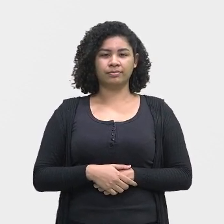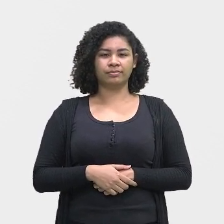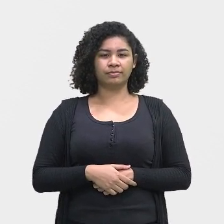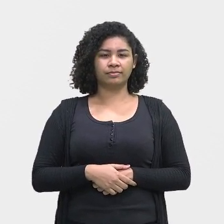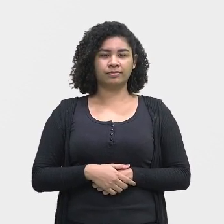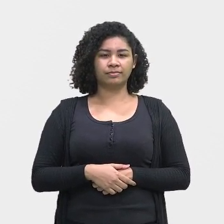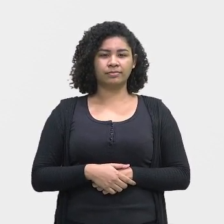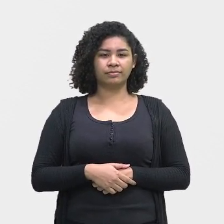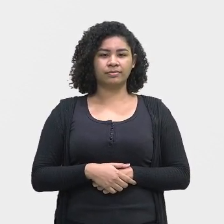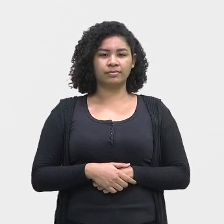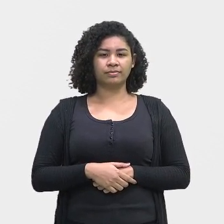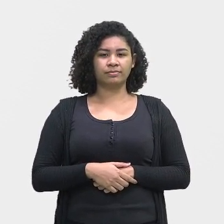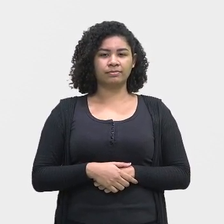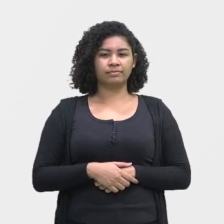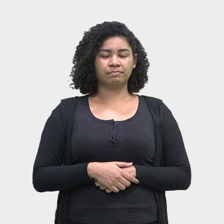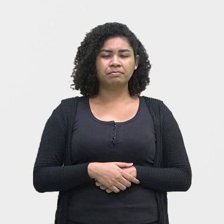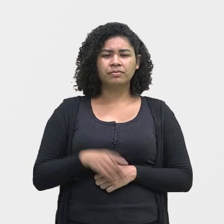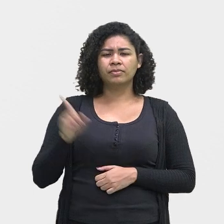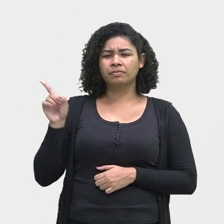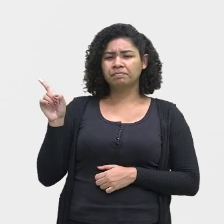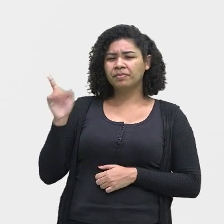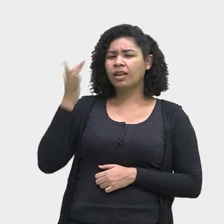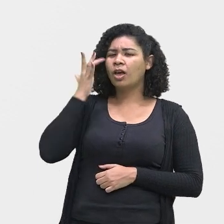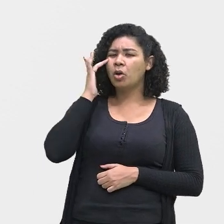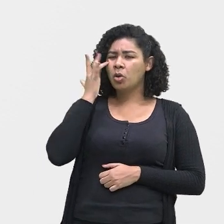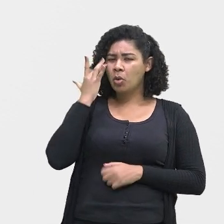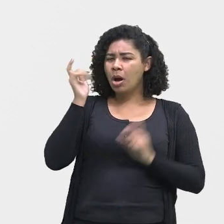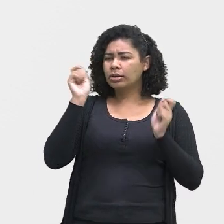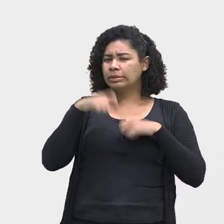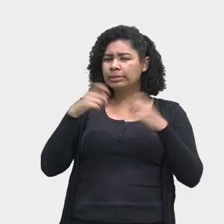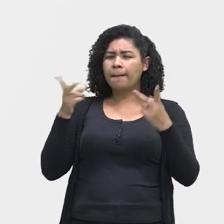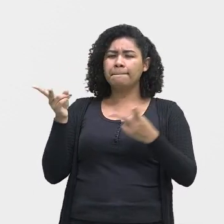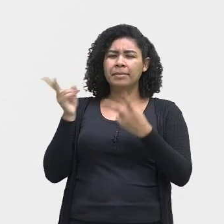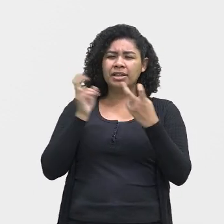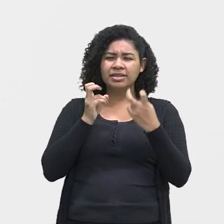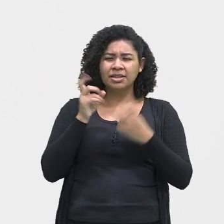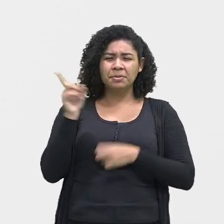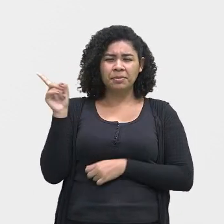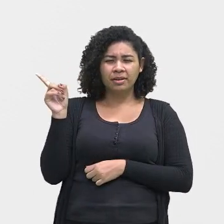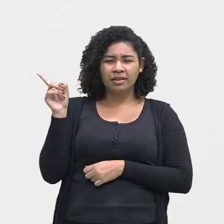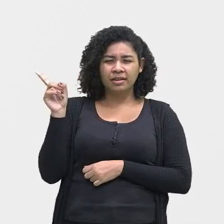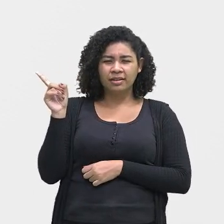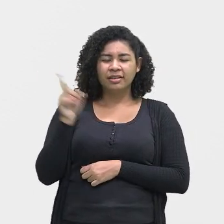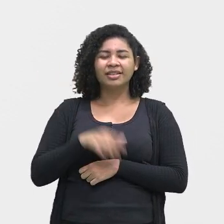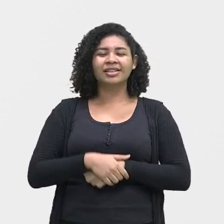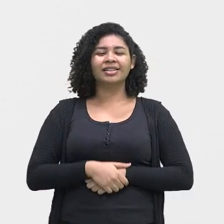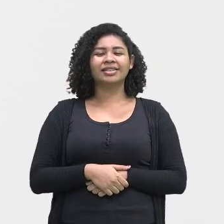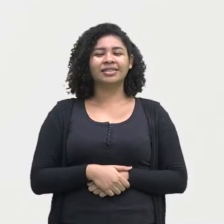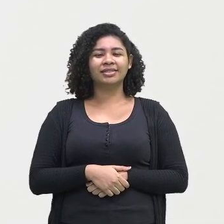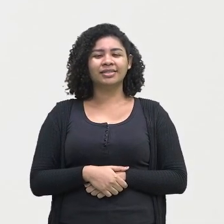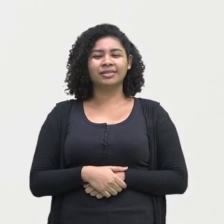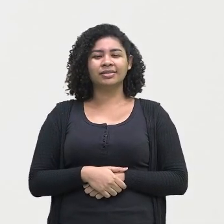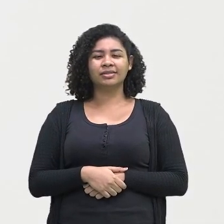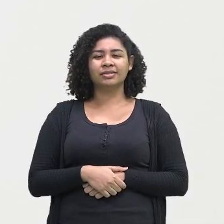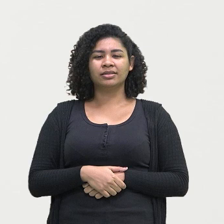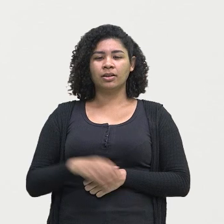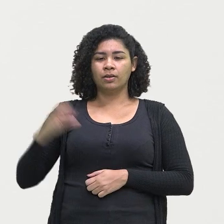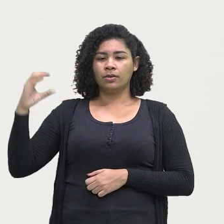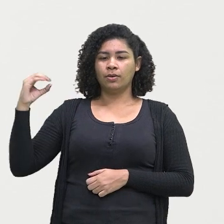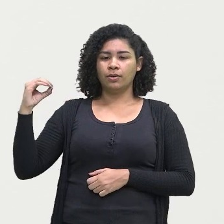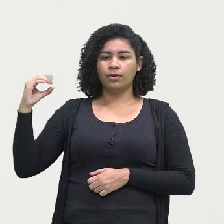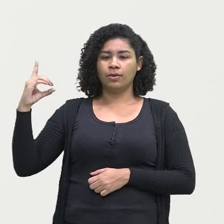Syndrome. Olha só, eu acho que aqui vocês já conseguem entender o que é. Que odor